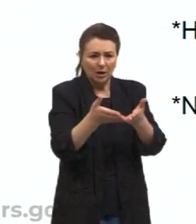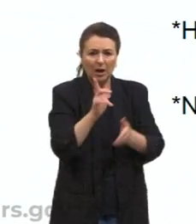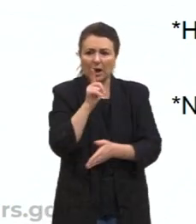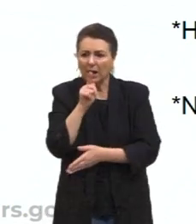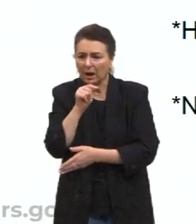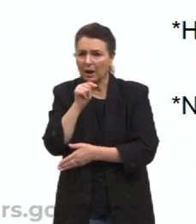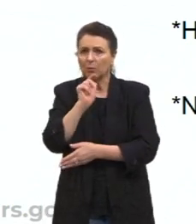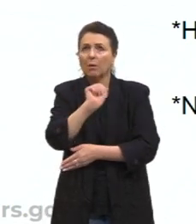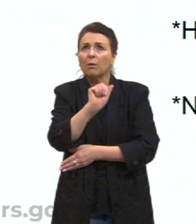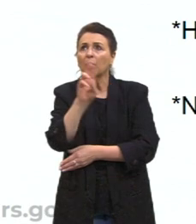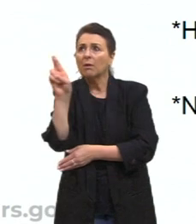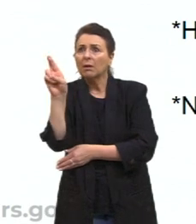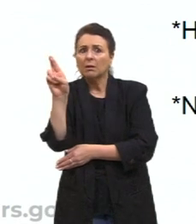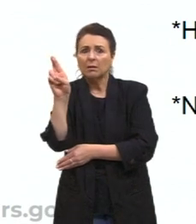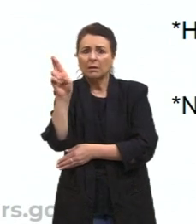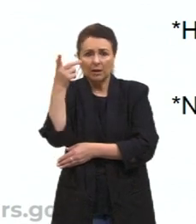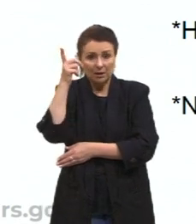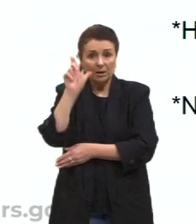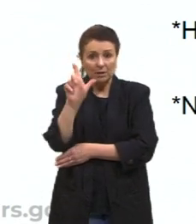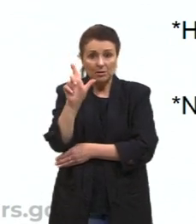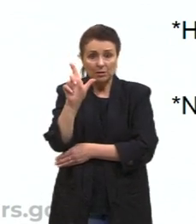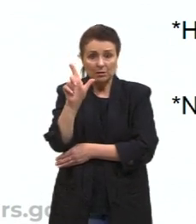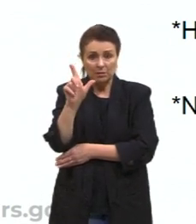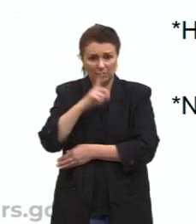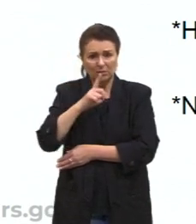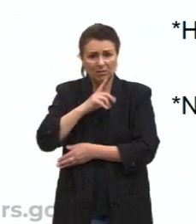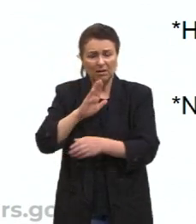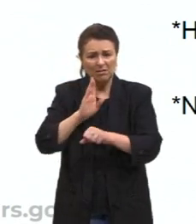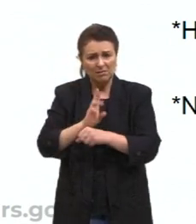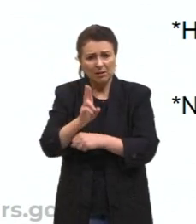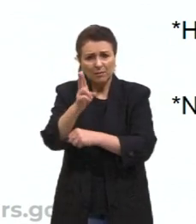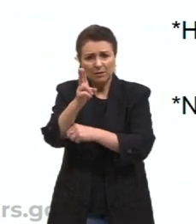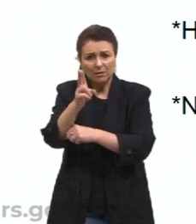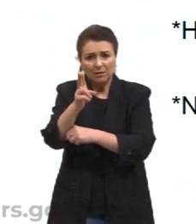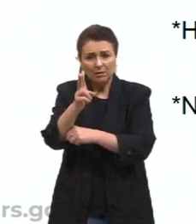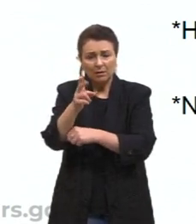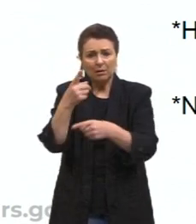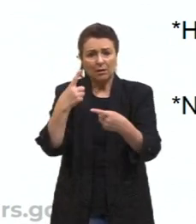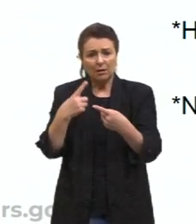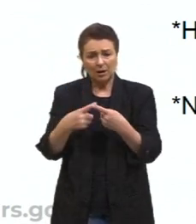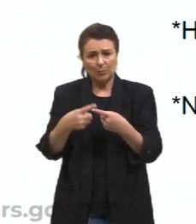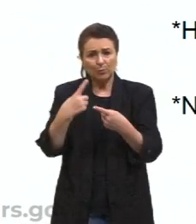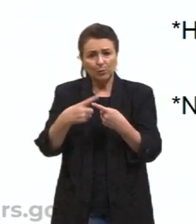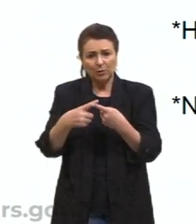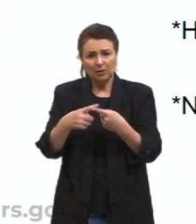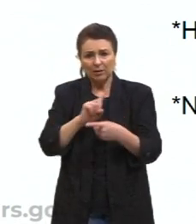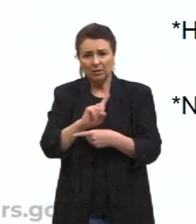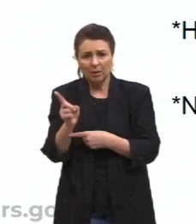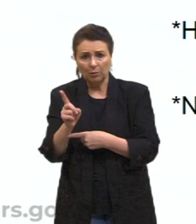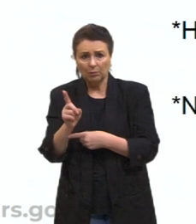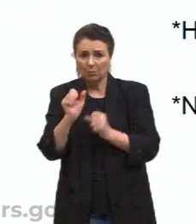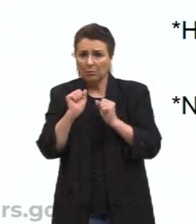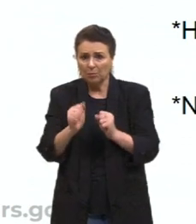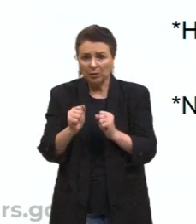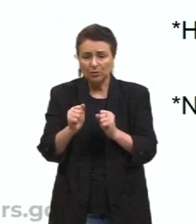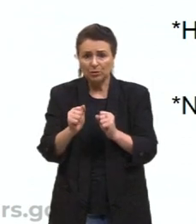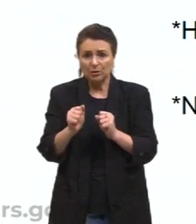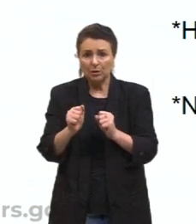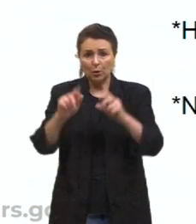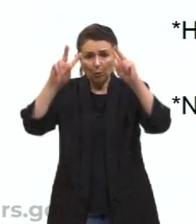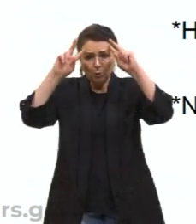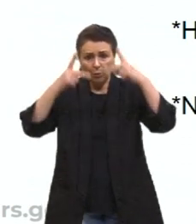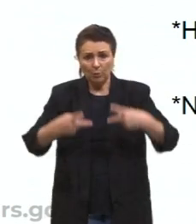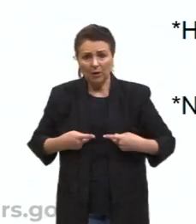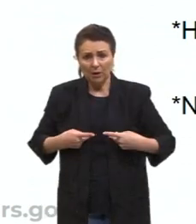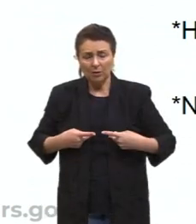o ar etc e tal estão garantidos devido a agressão que o ser humano vem trazendo a natureza eu destacaria esse livro